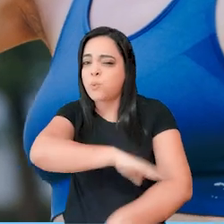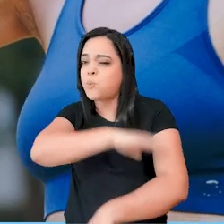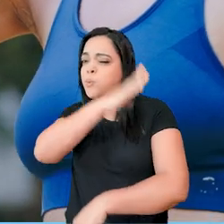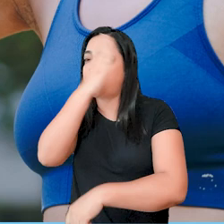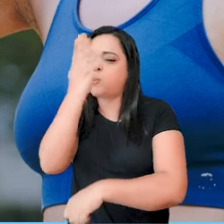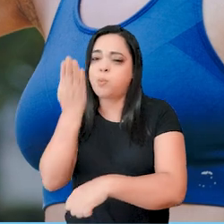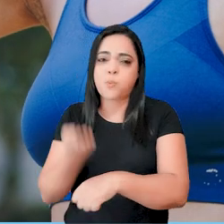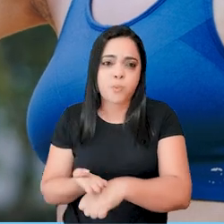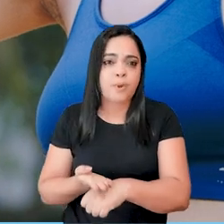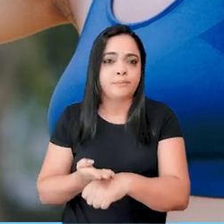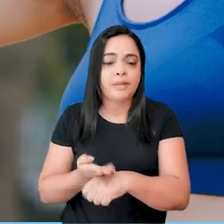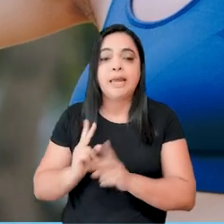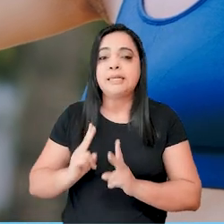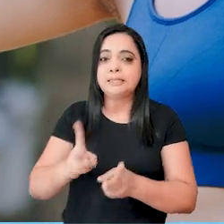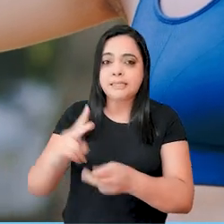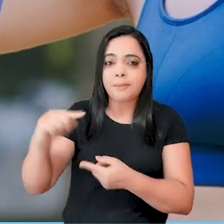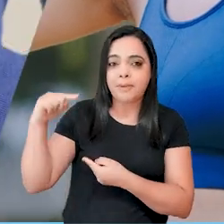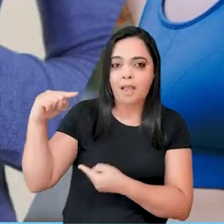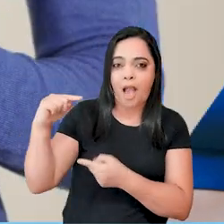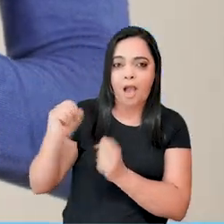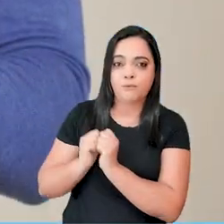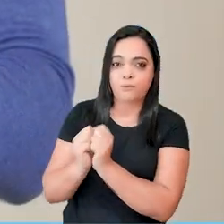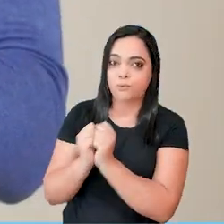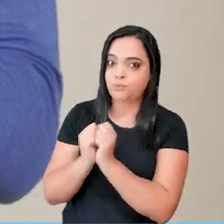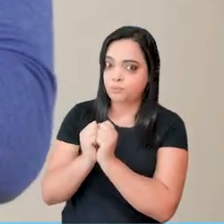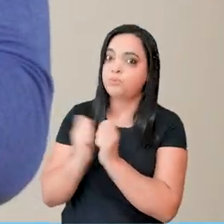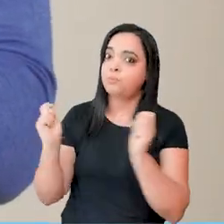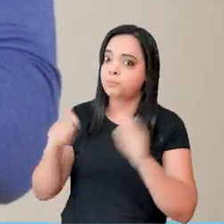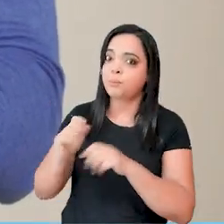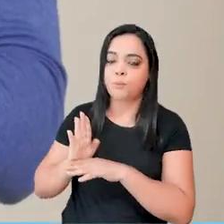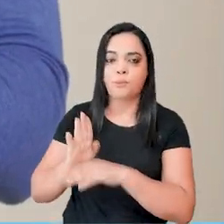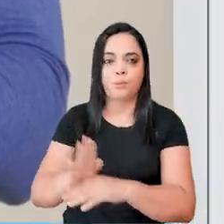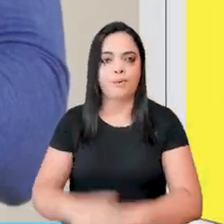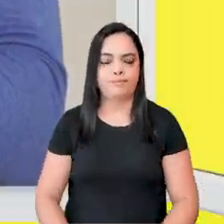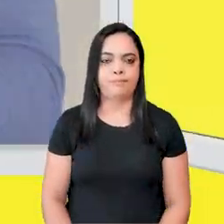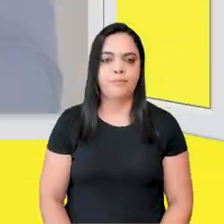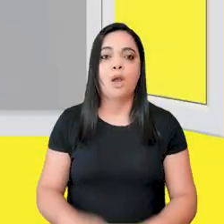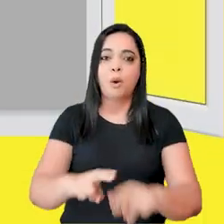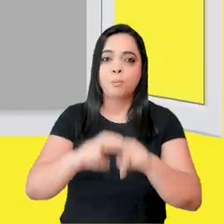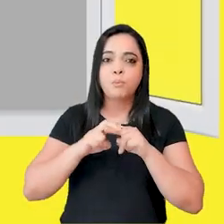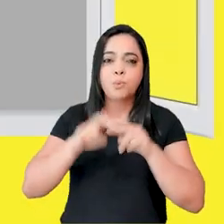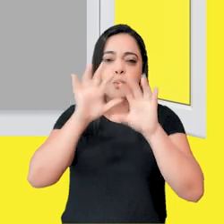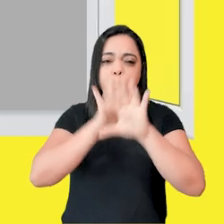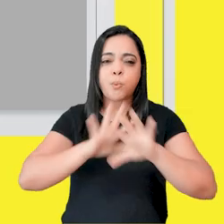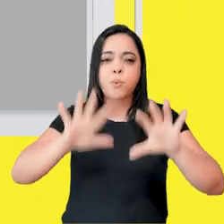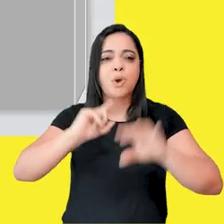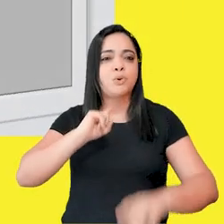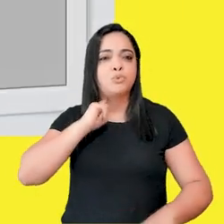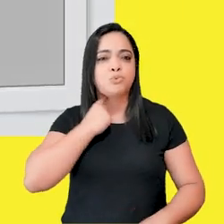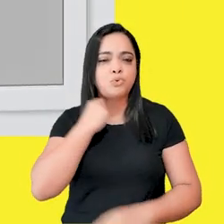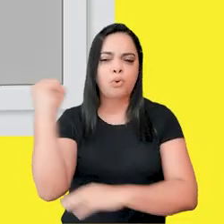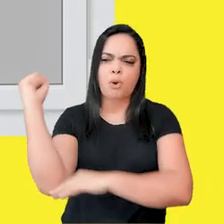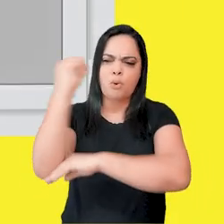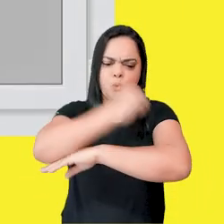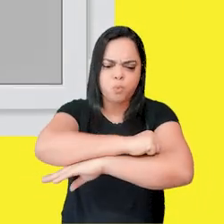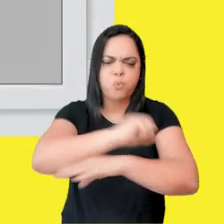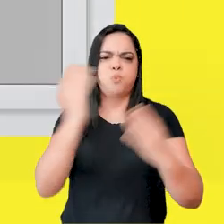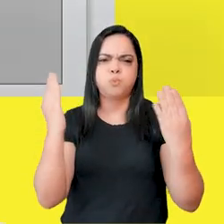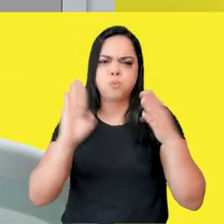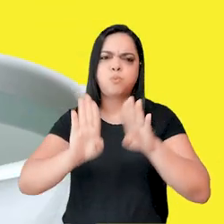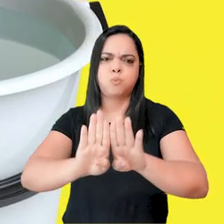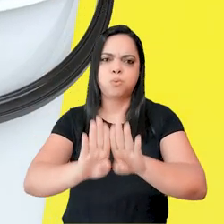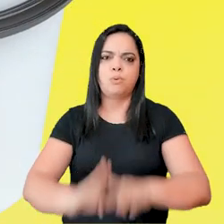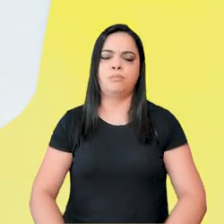ao longo do dia. Ter uma garrafinha de água sempre ao lado pode ajudar. Devido à poluição do ar, mantenha portas e janelas